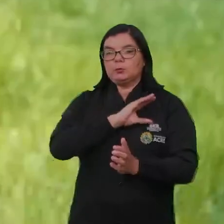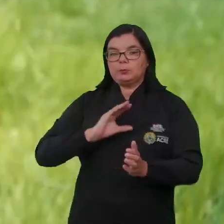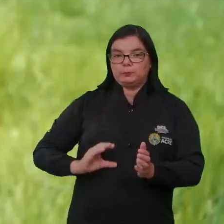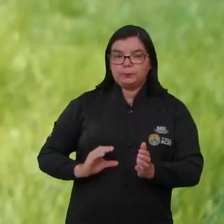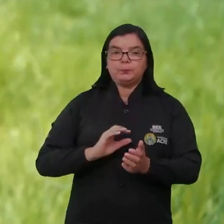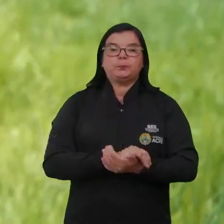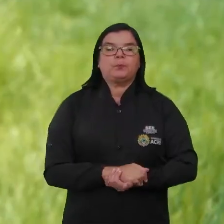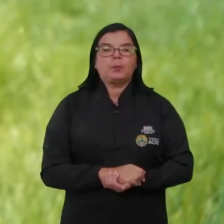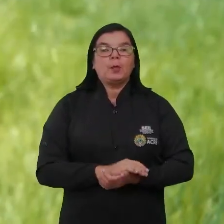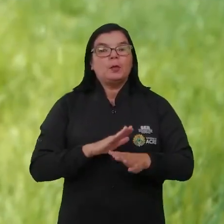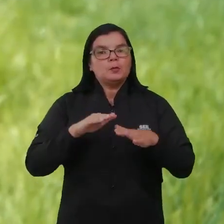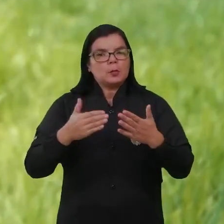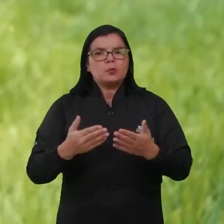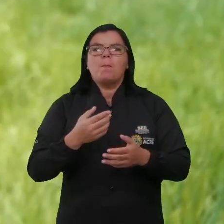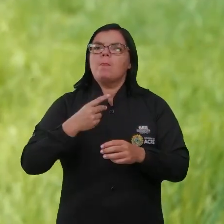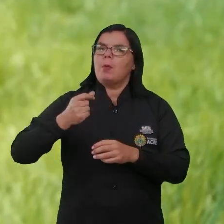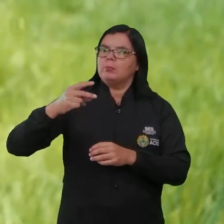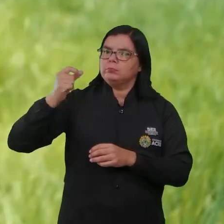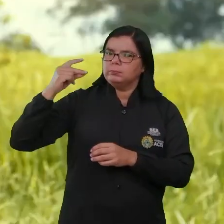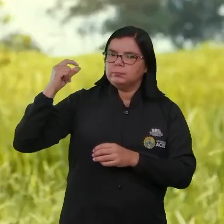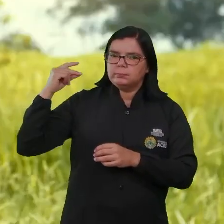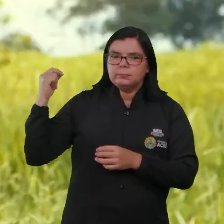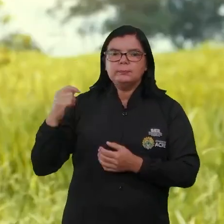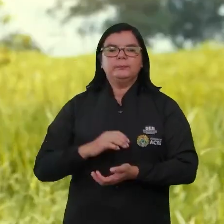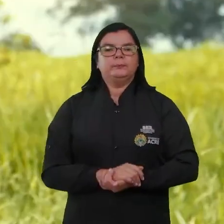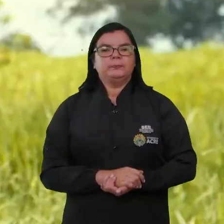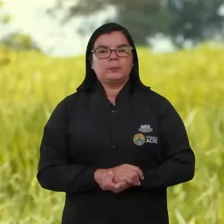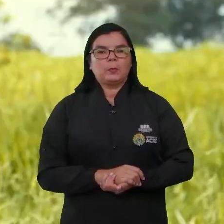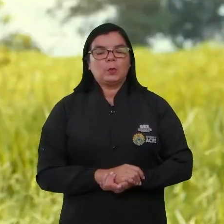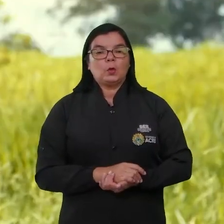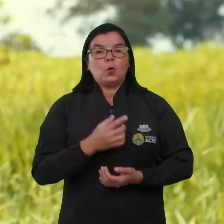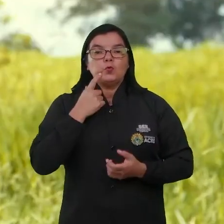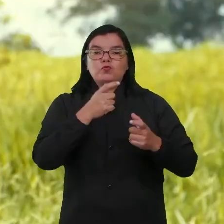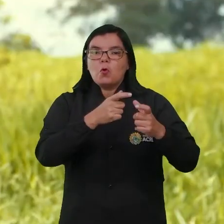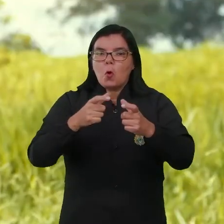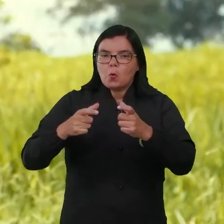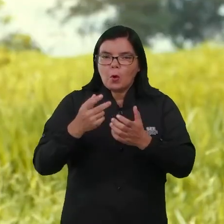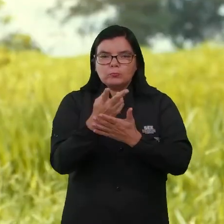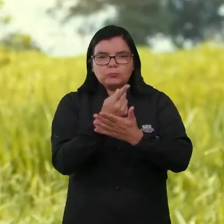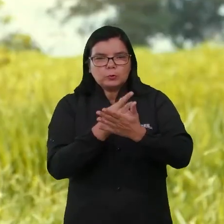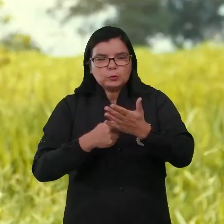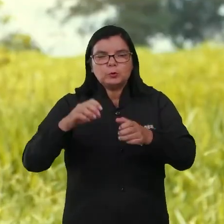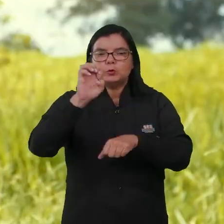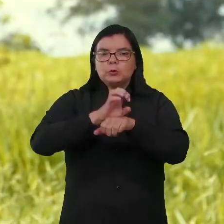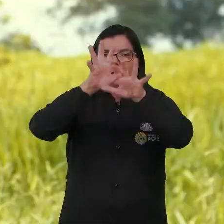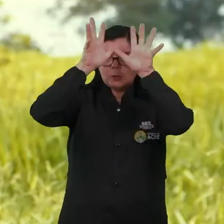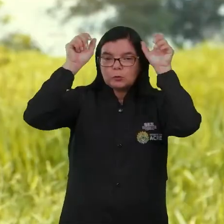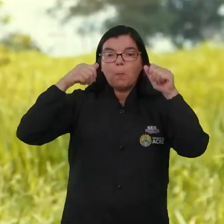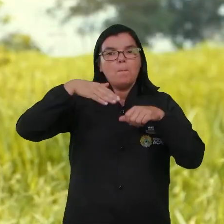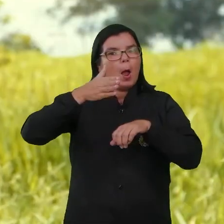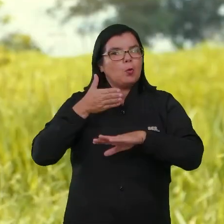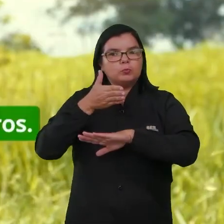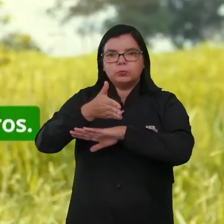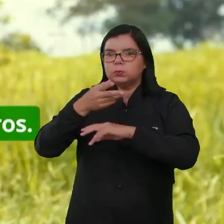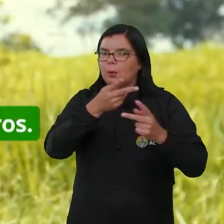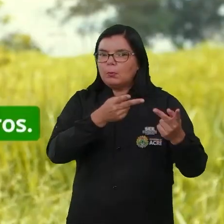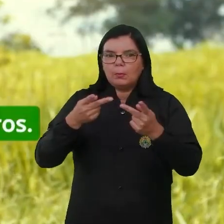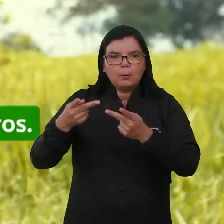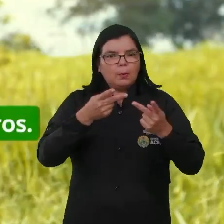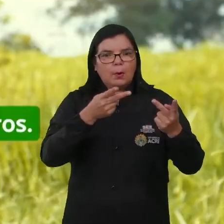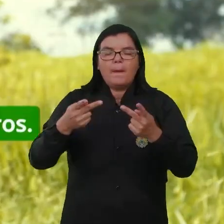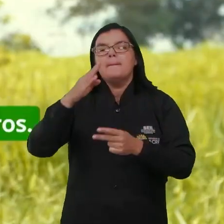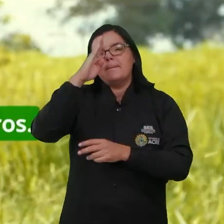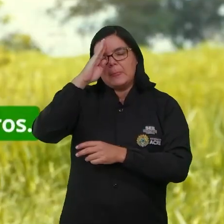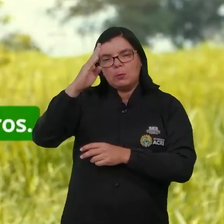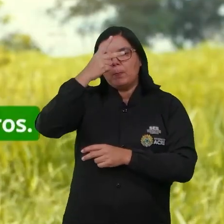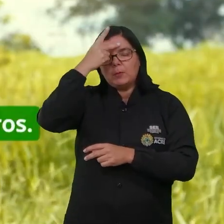cristã. Então, eles são bem antigos. Os sítios arqueológicos no estado do Acre, eles são muito visitados,